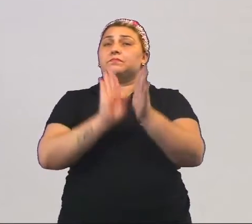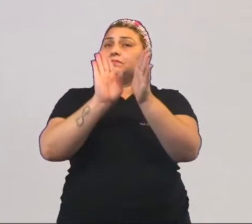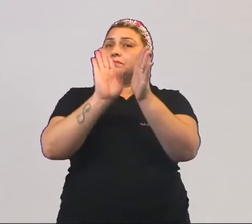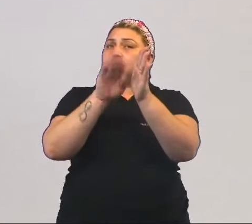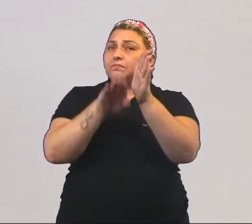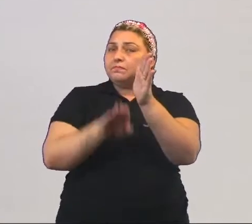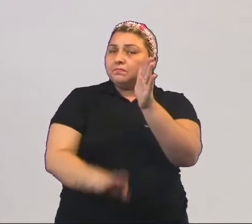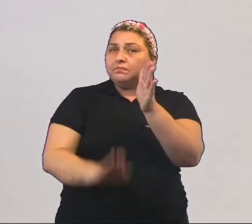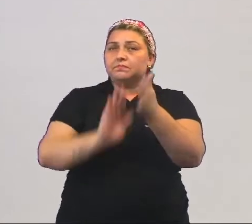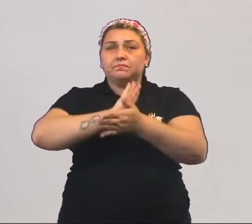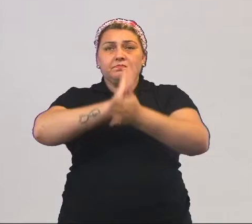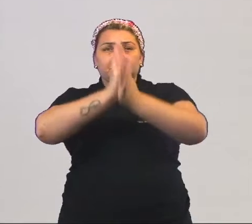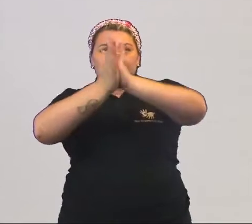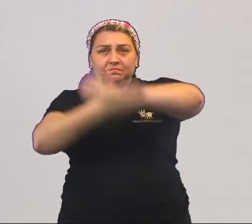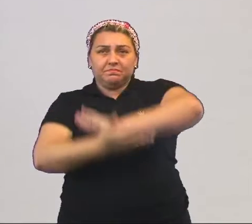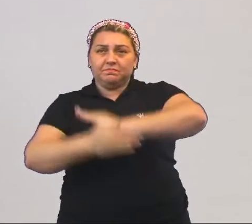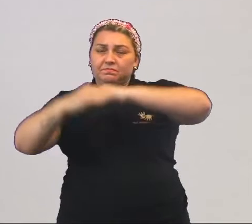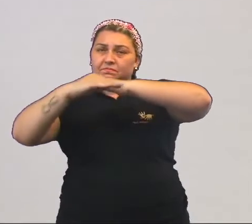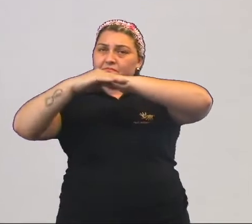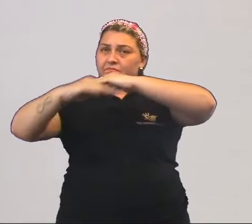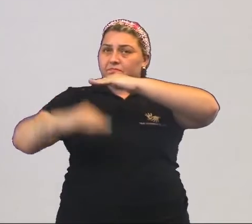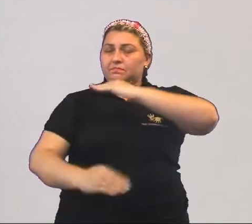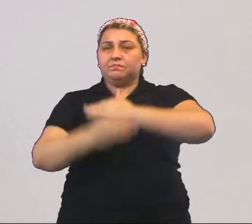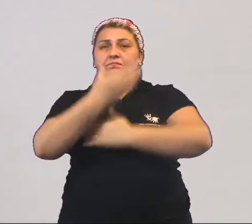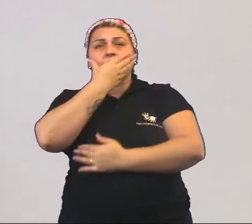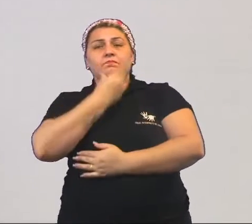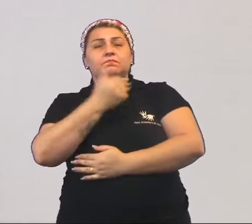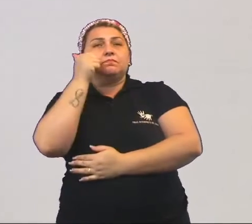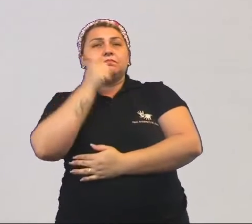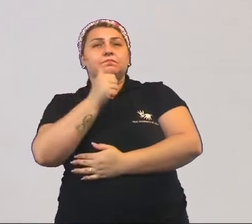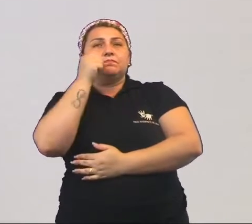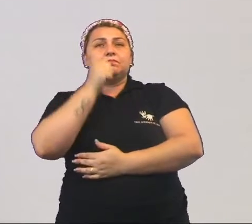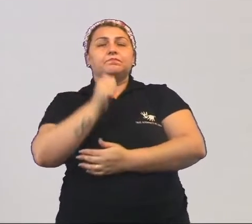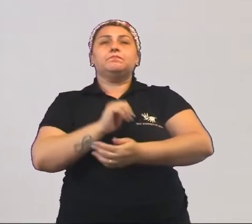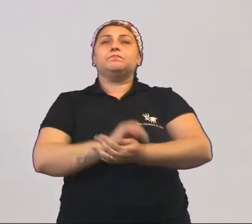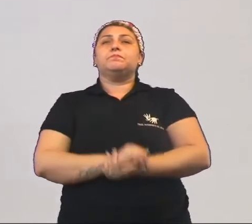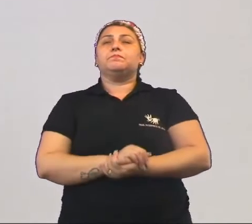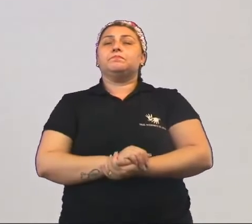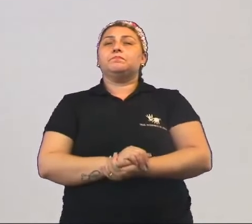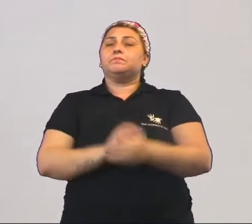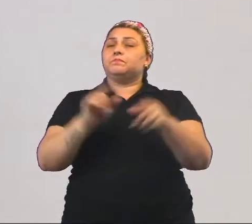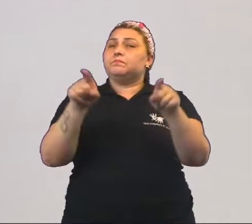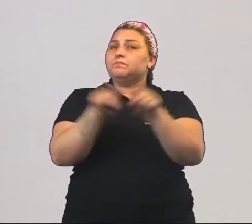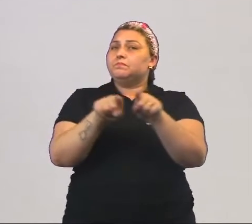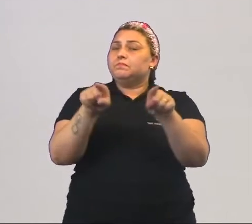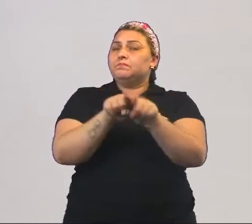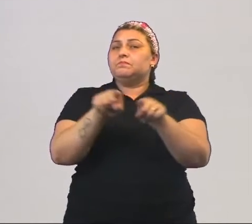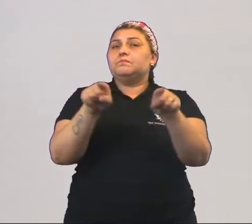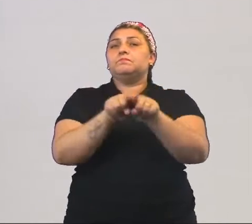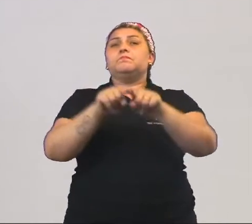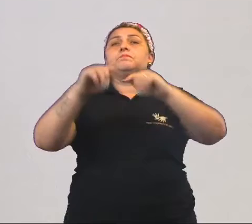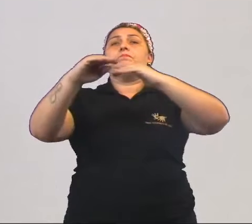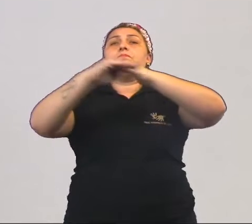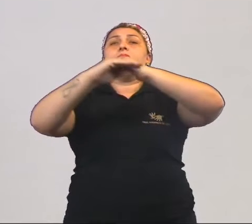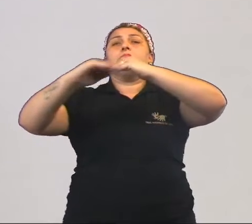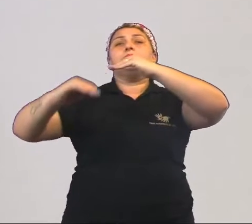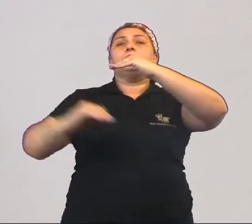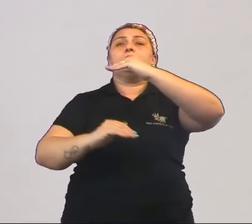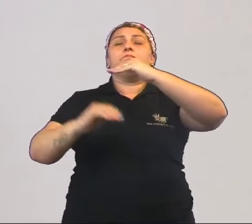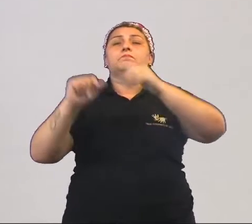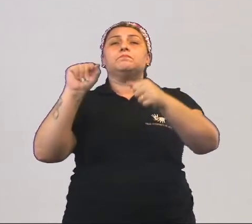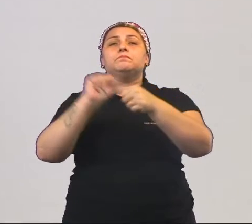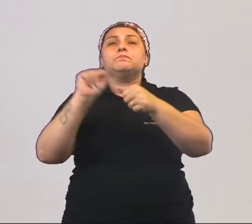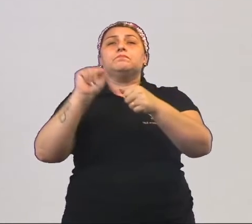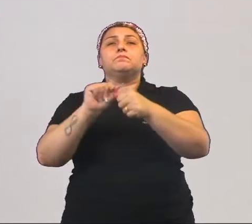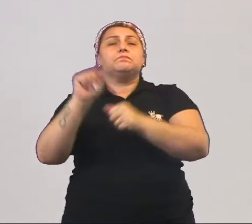redução dessa desigualdade entre homens e mulheres. É justamente essa desigualdade que faz com